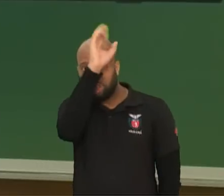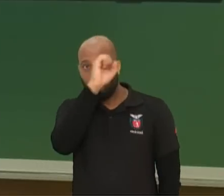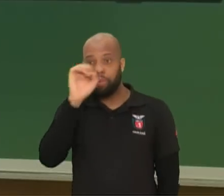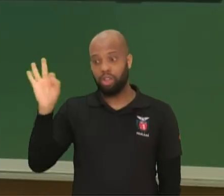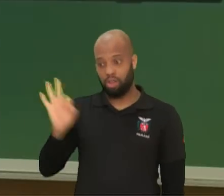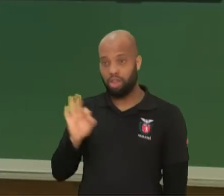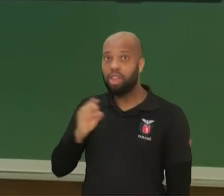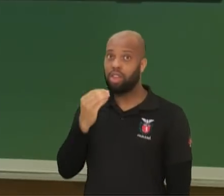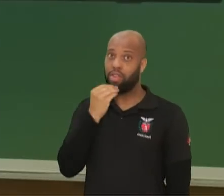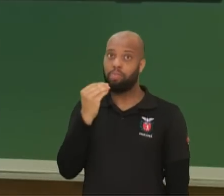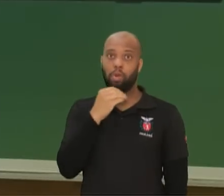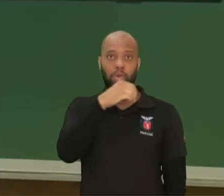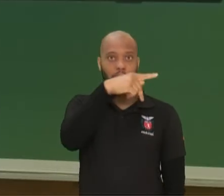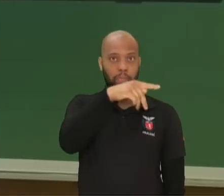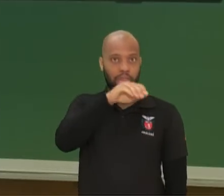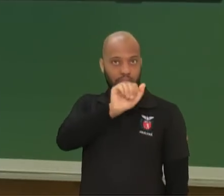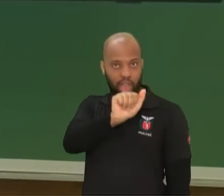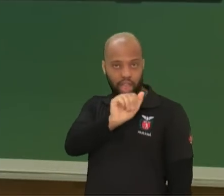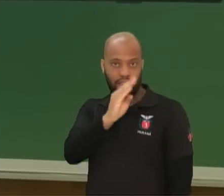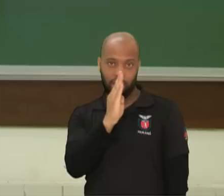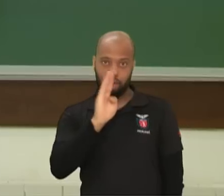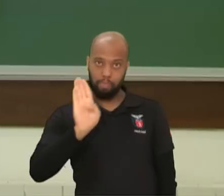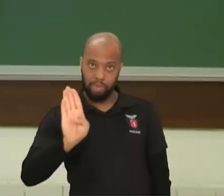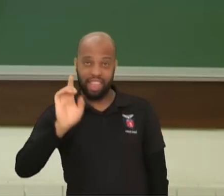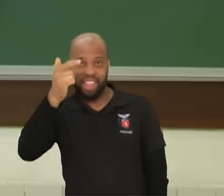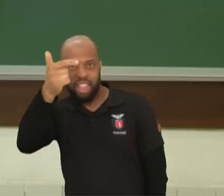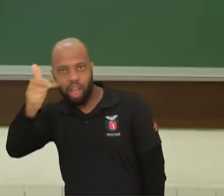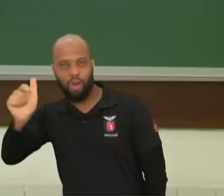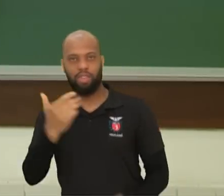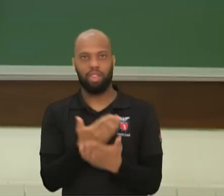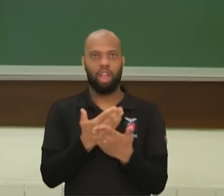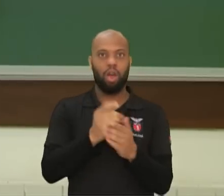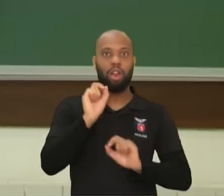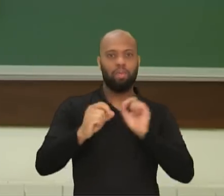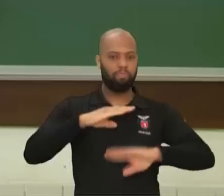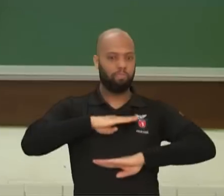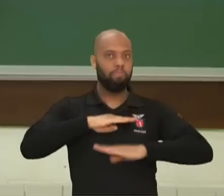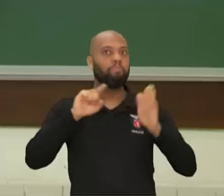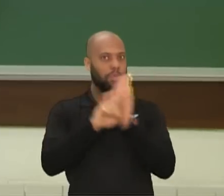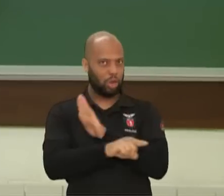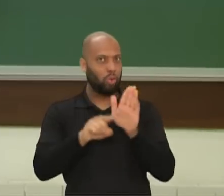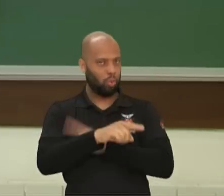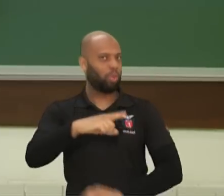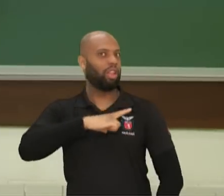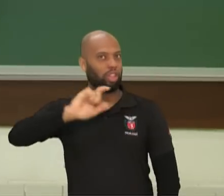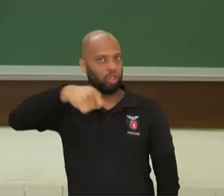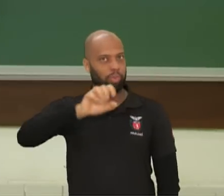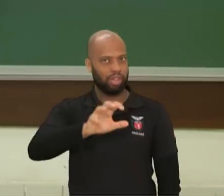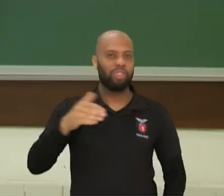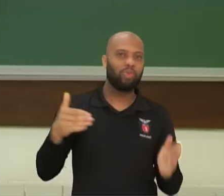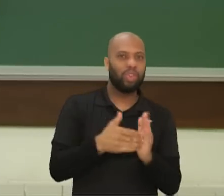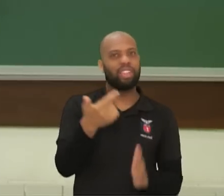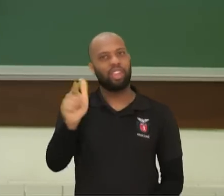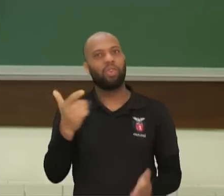probabilidade condicional, certo? E na próxima aula nós vamos resolver situações, problemas, tá bom? Então, até a